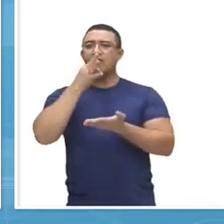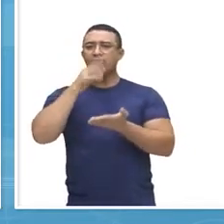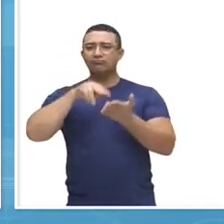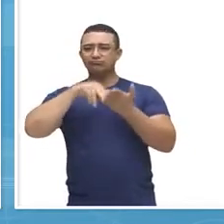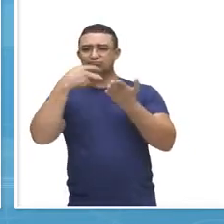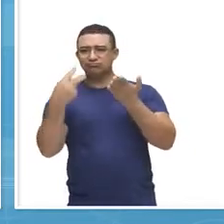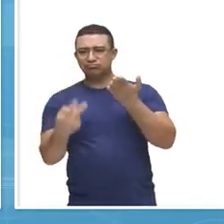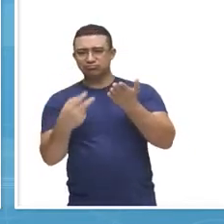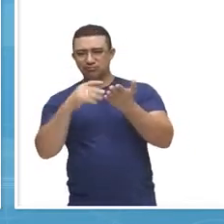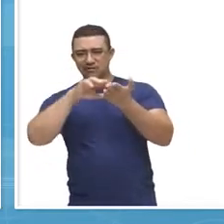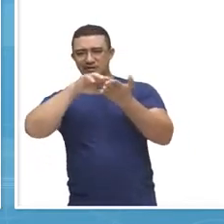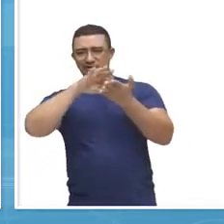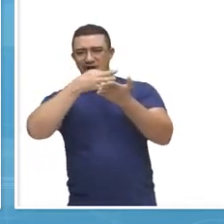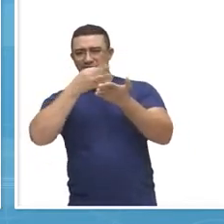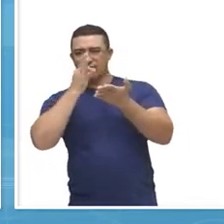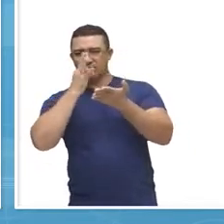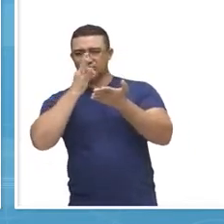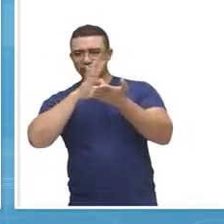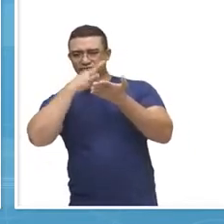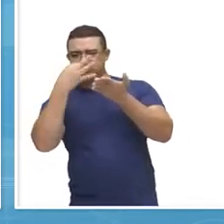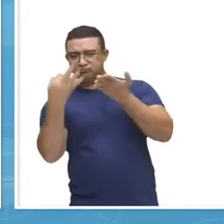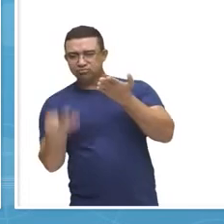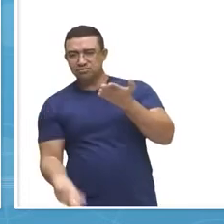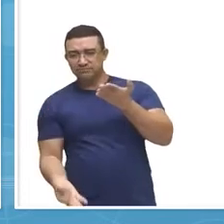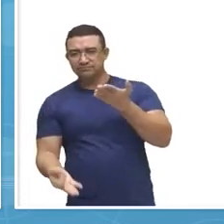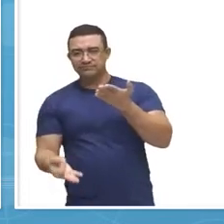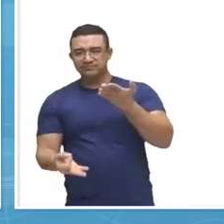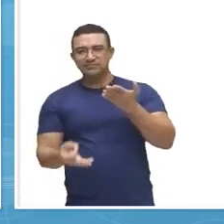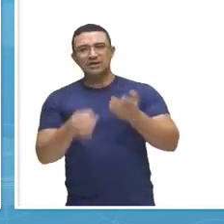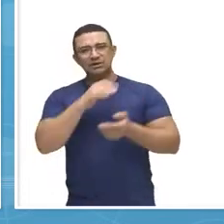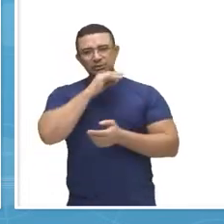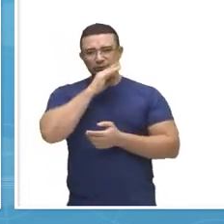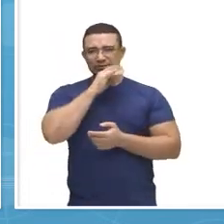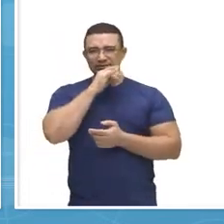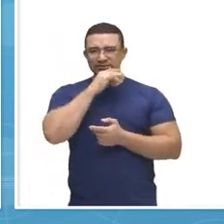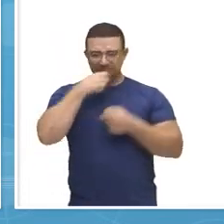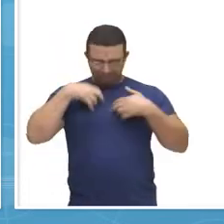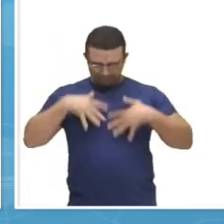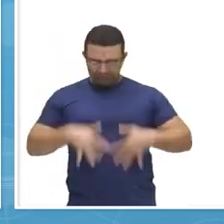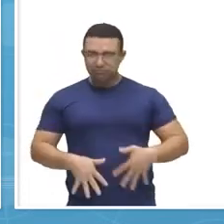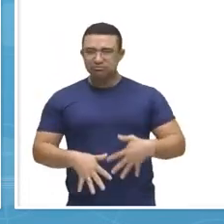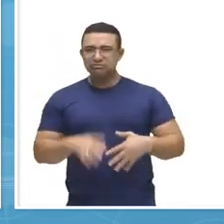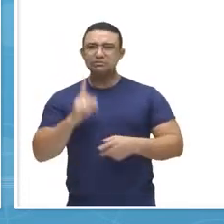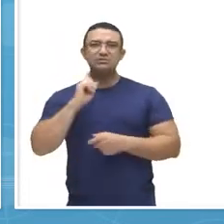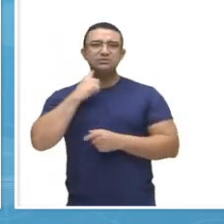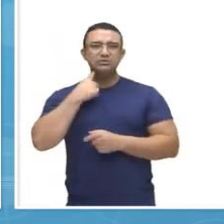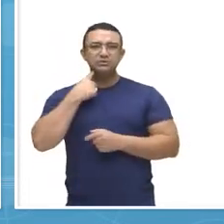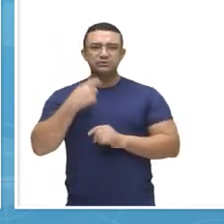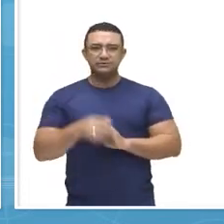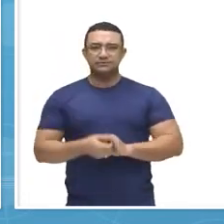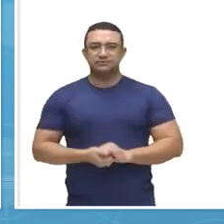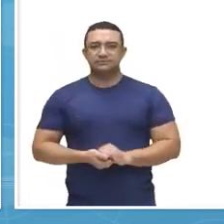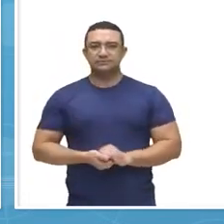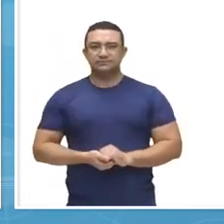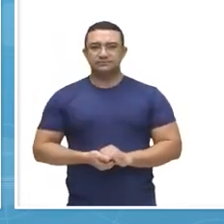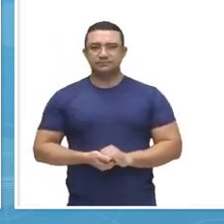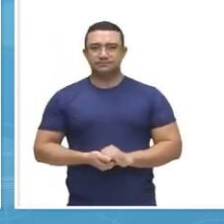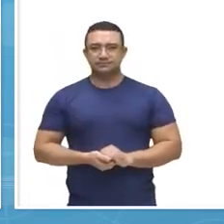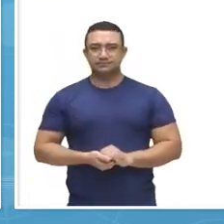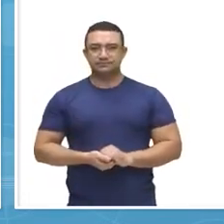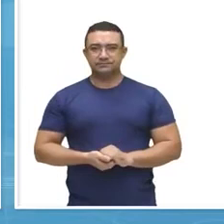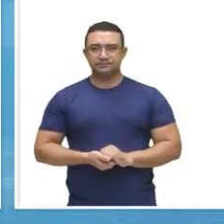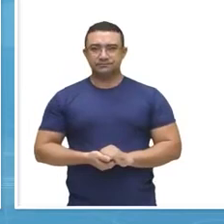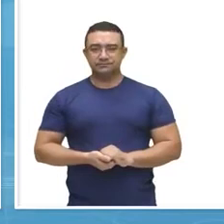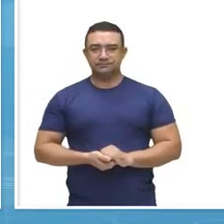duas coisas aí muito ruins, tá? Que estraga com o dia. Lose the cell phone, perder o telefone, celular. E derramar café